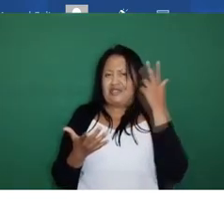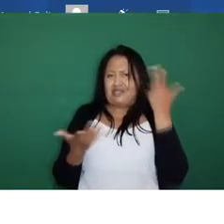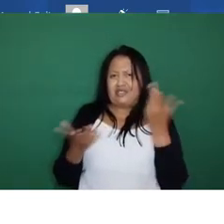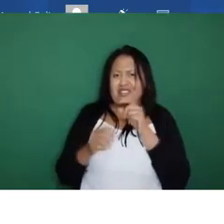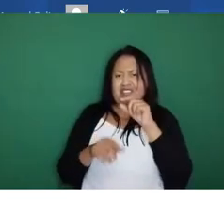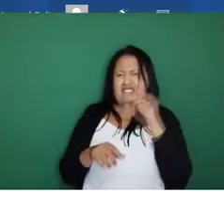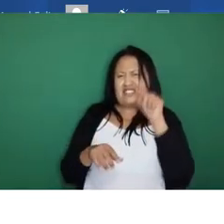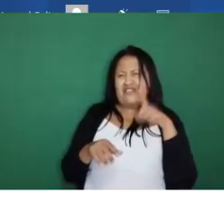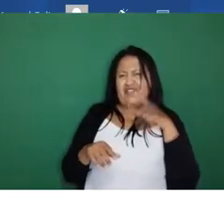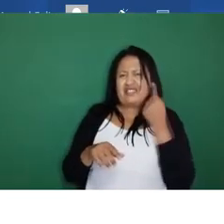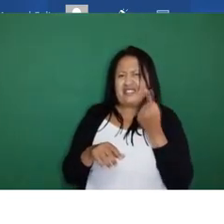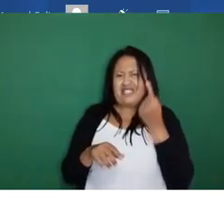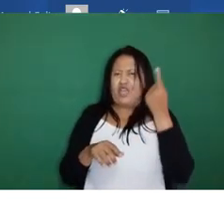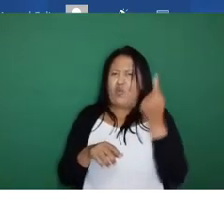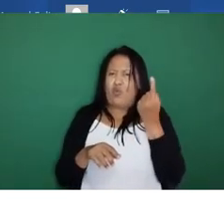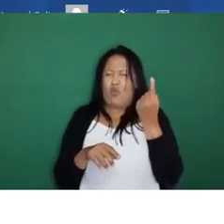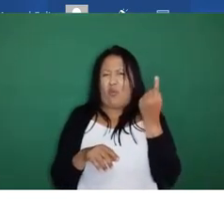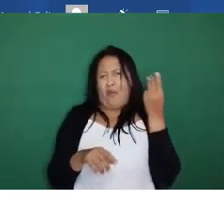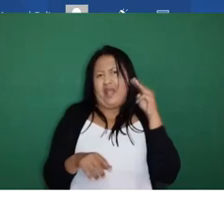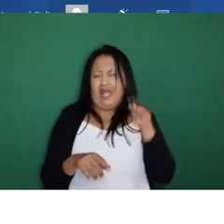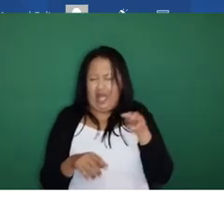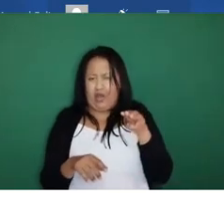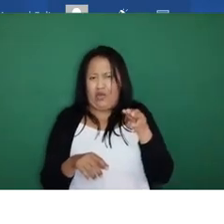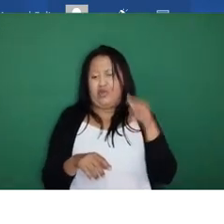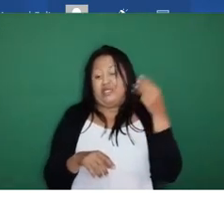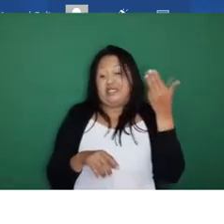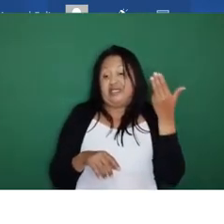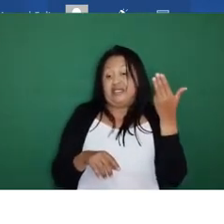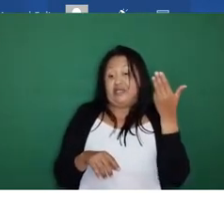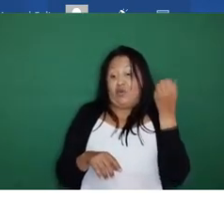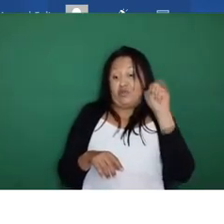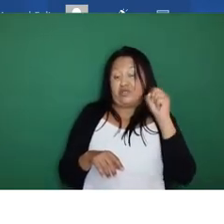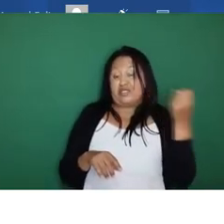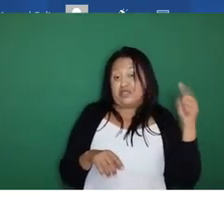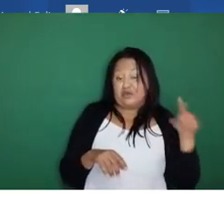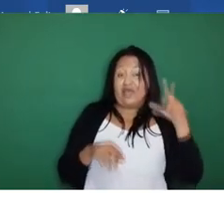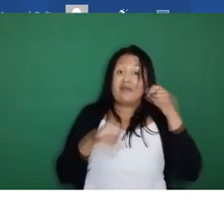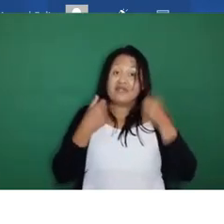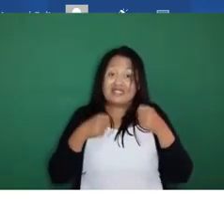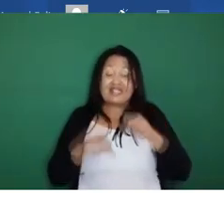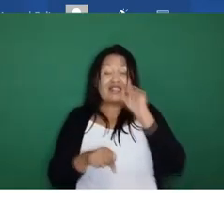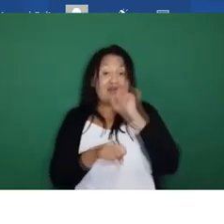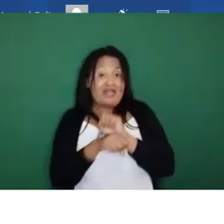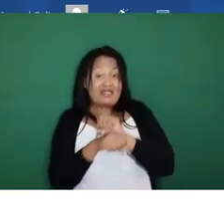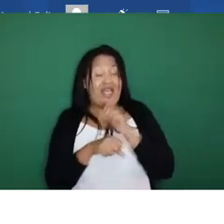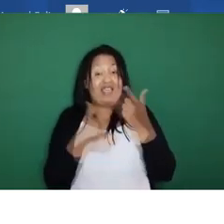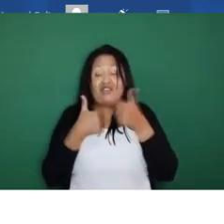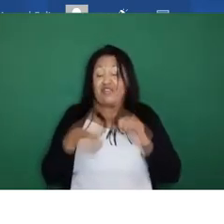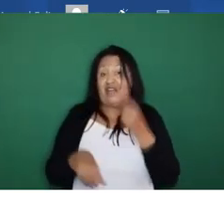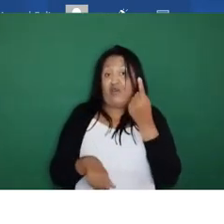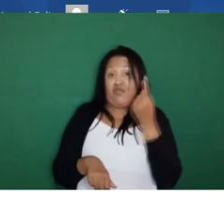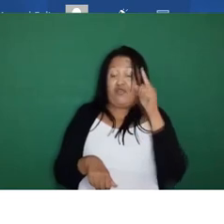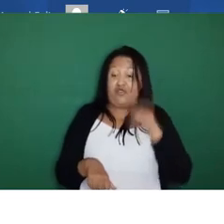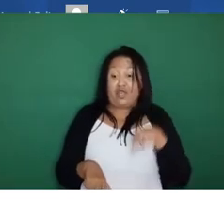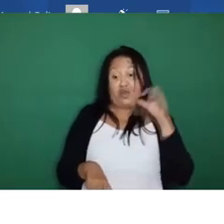mil tivesse um milhão e 800 mil a gente iria ter parado e essa conta aqui não iria ficar 1,8 queria ficar